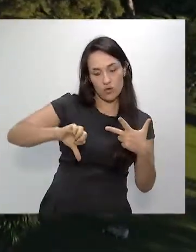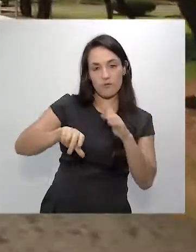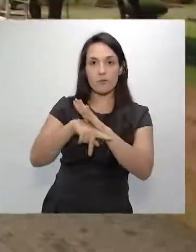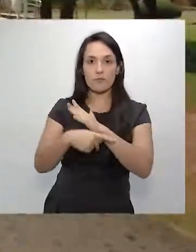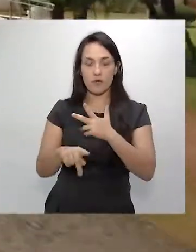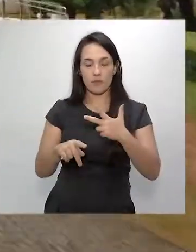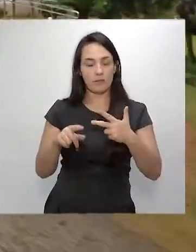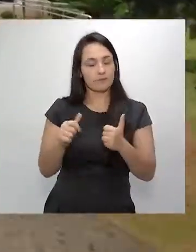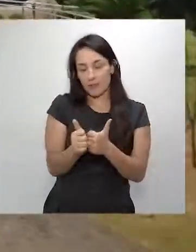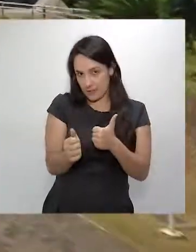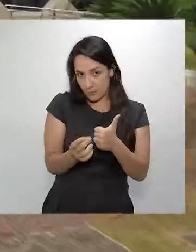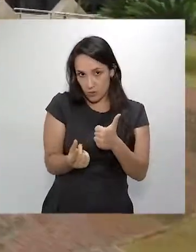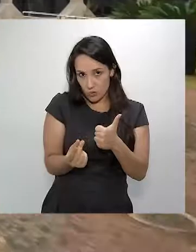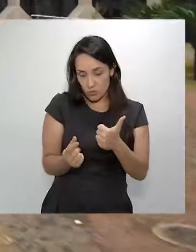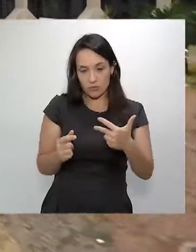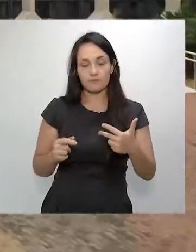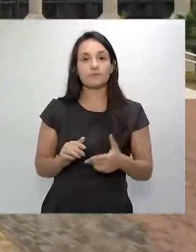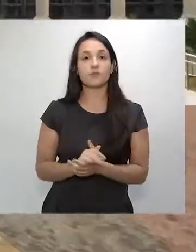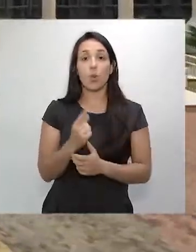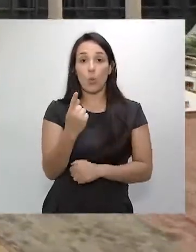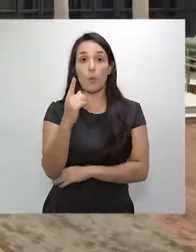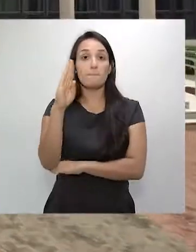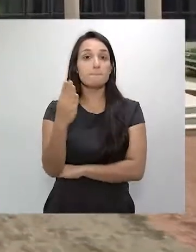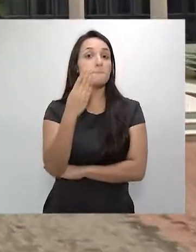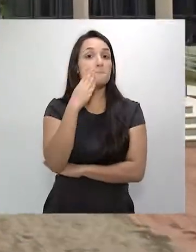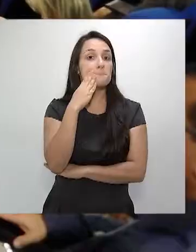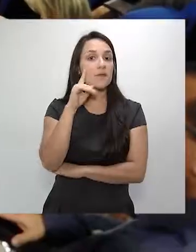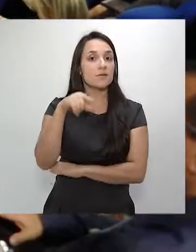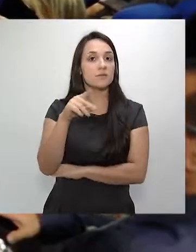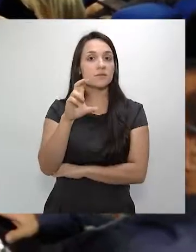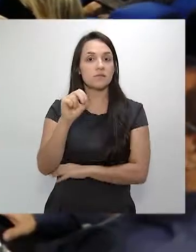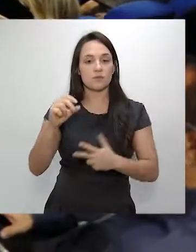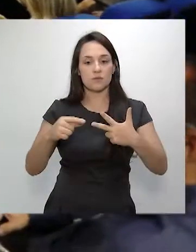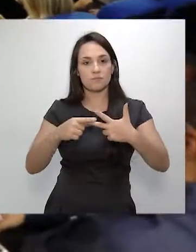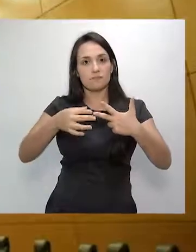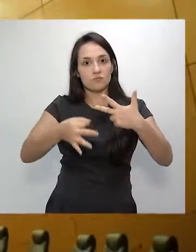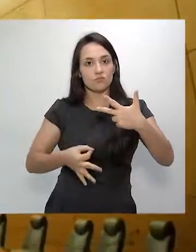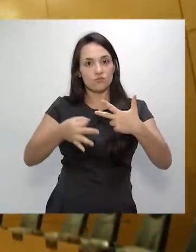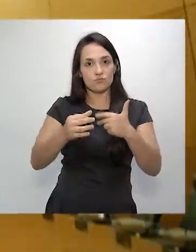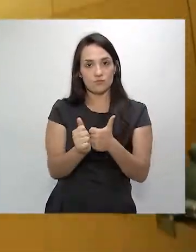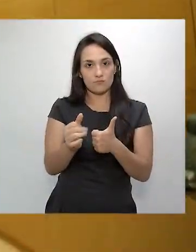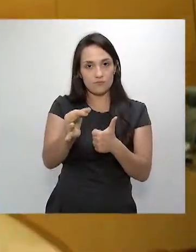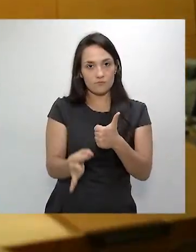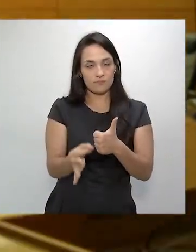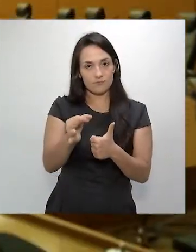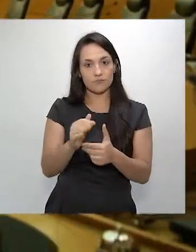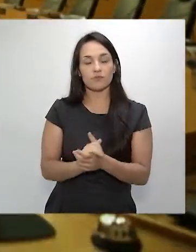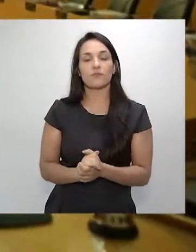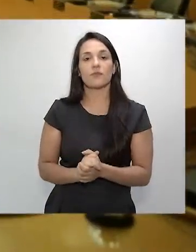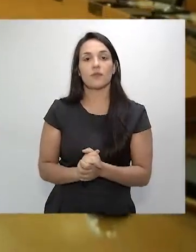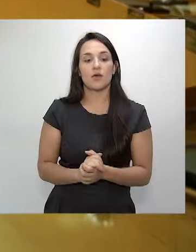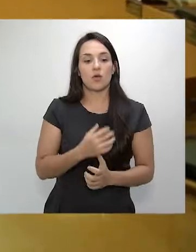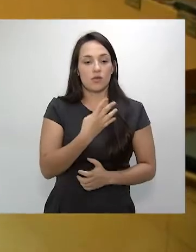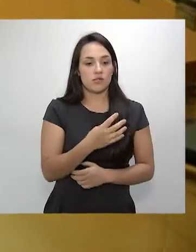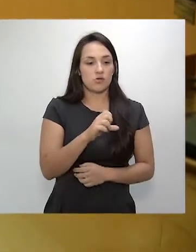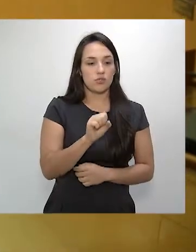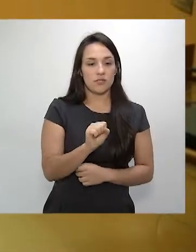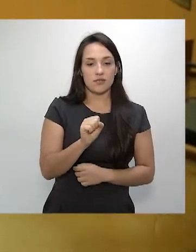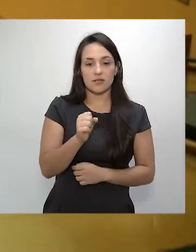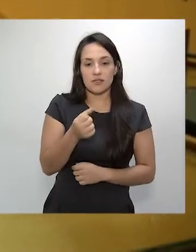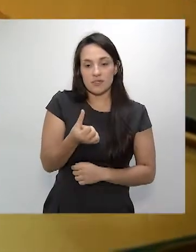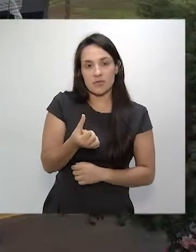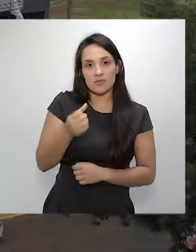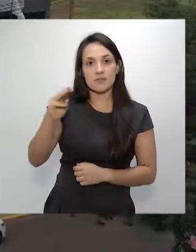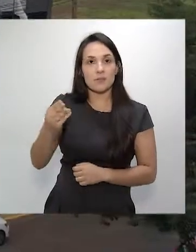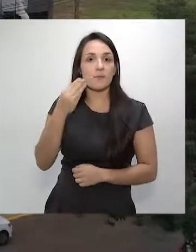Legislativa, 329 milhões para o Tribunal de Contas do Estado, 1 bilhão e 50 para o Tribunal de